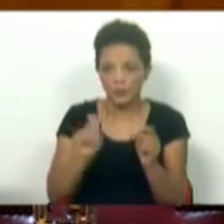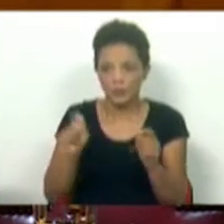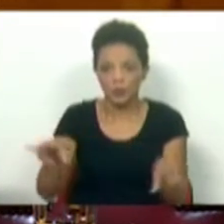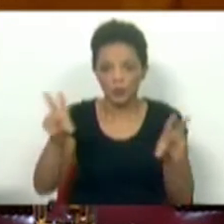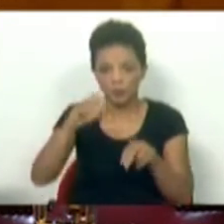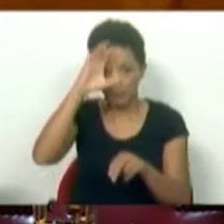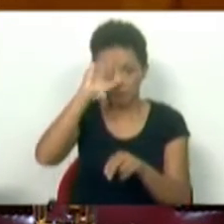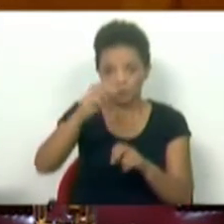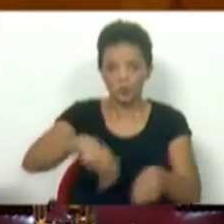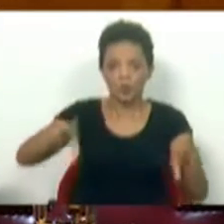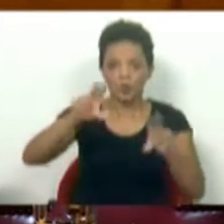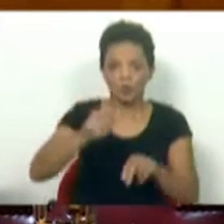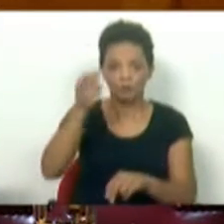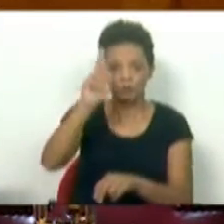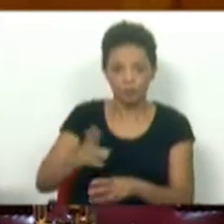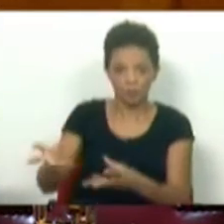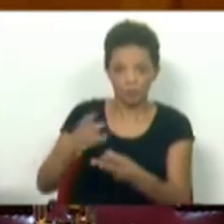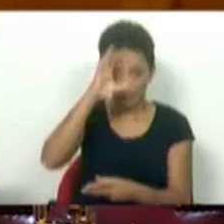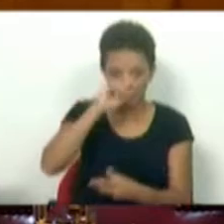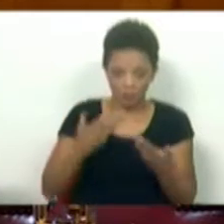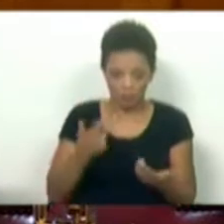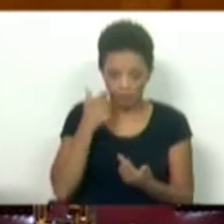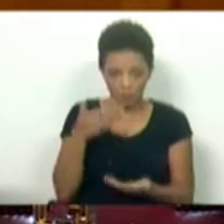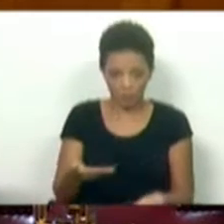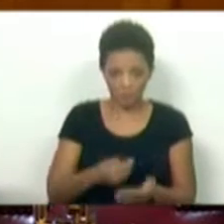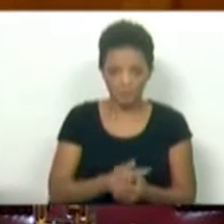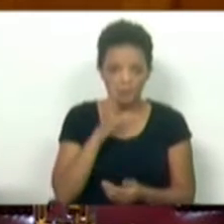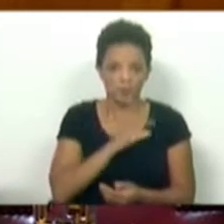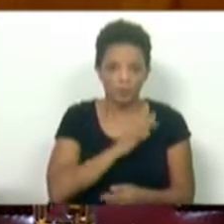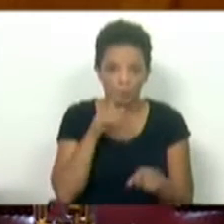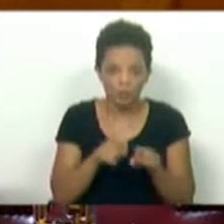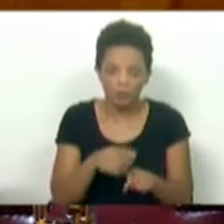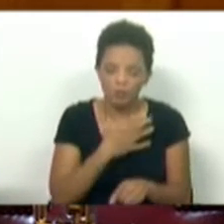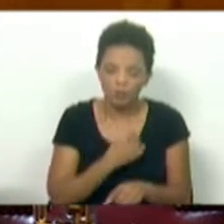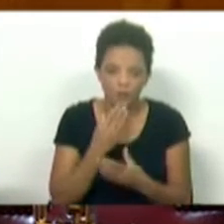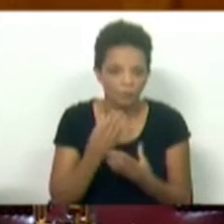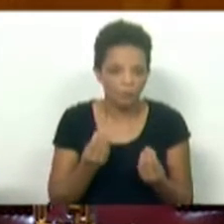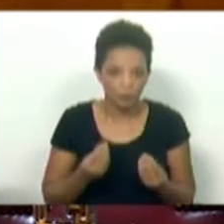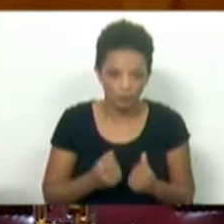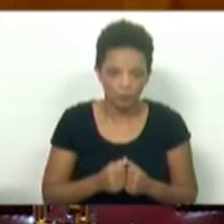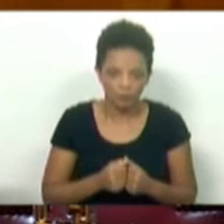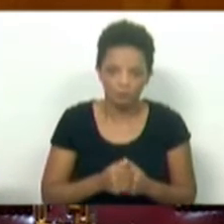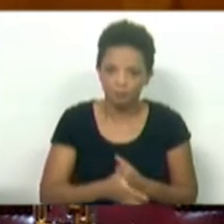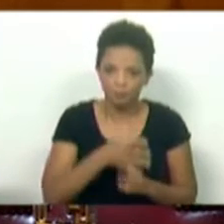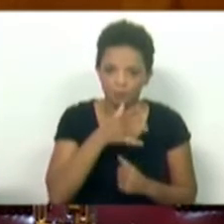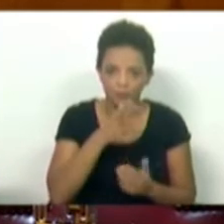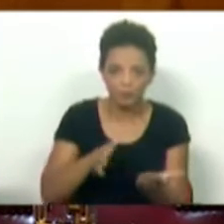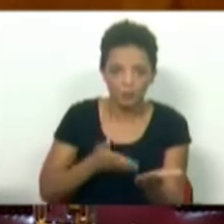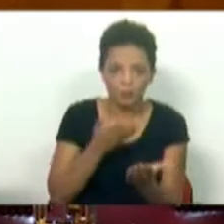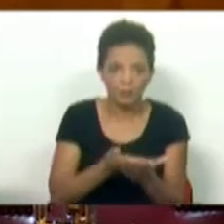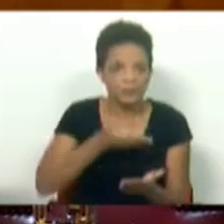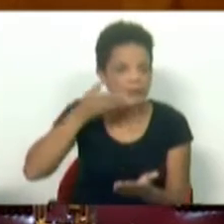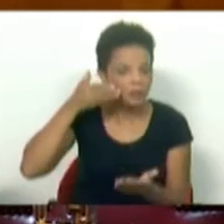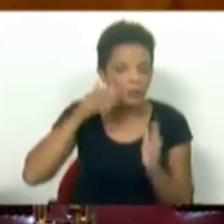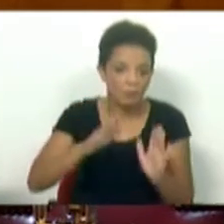governo, houve um novo Orçamento de Estado e olha, e agora aqui estamos. Senhora Deputada, eu gostava muito de ter apresentado esta proposta de lei mais